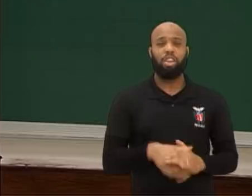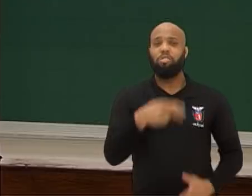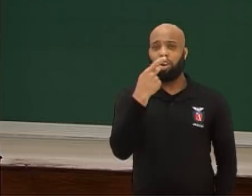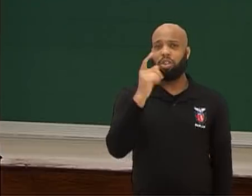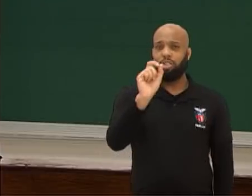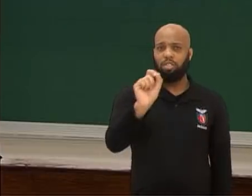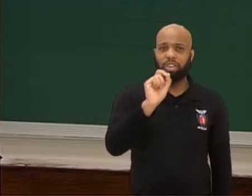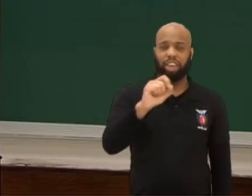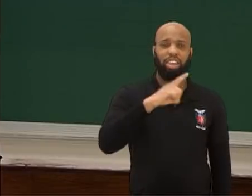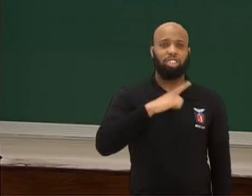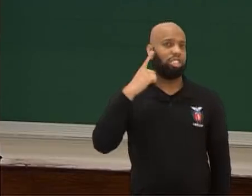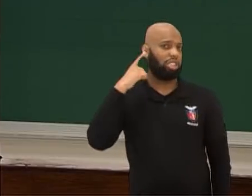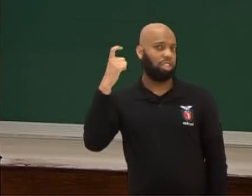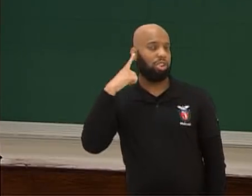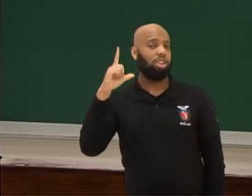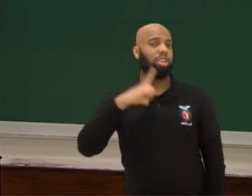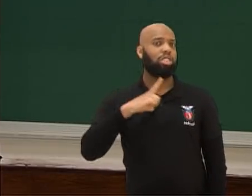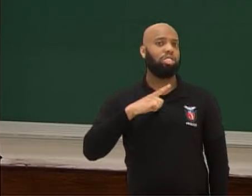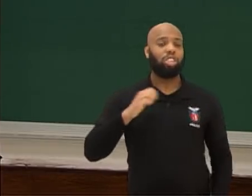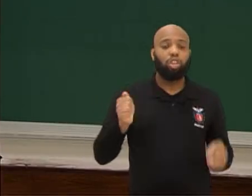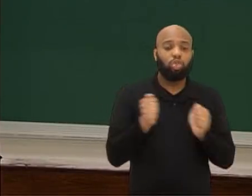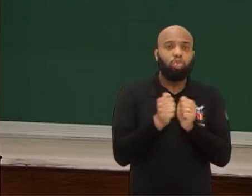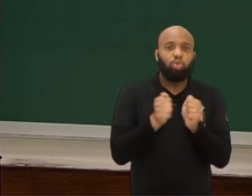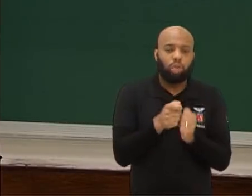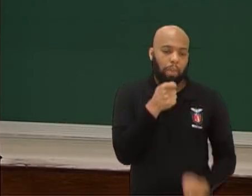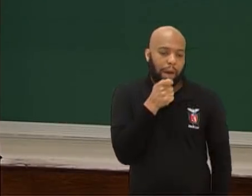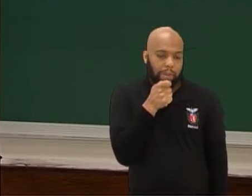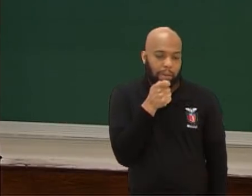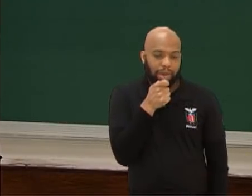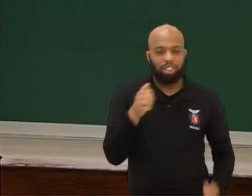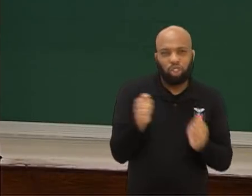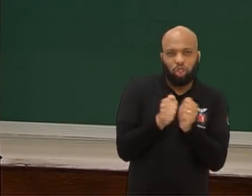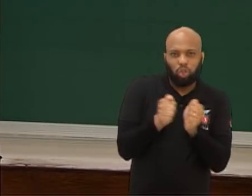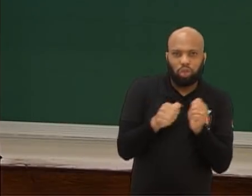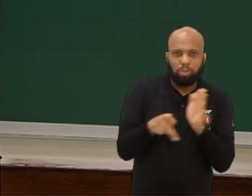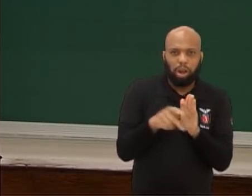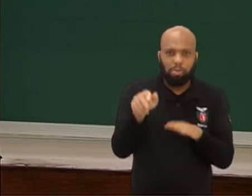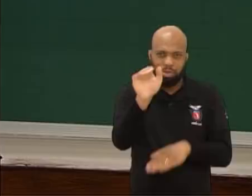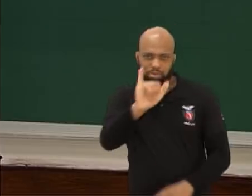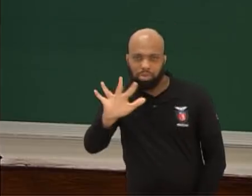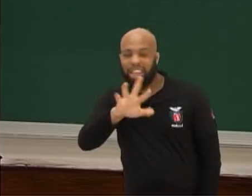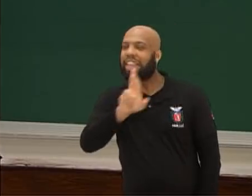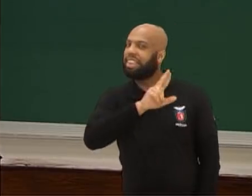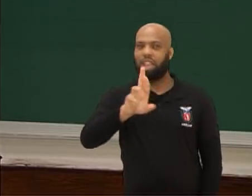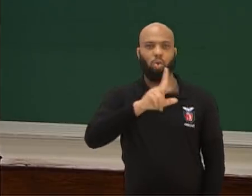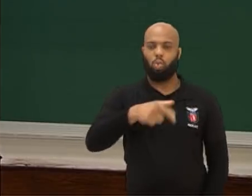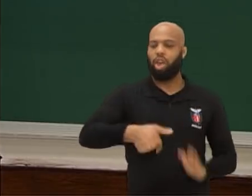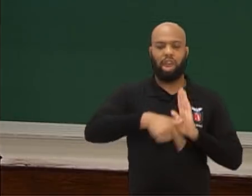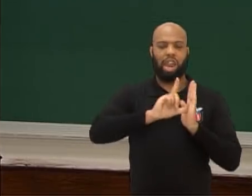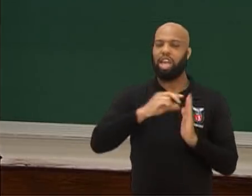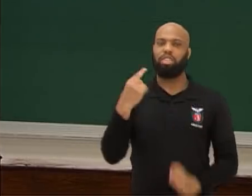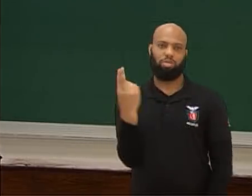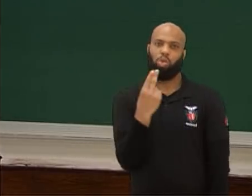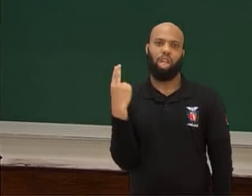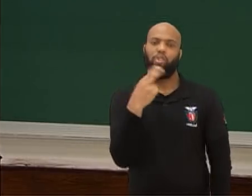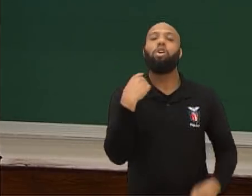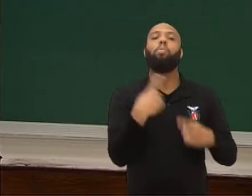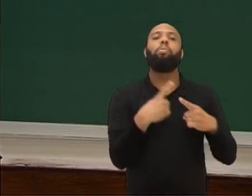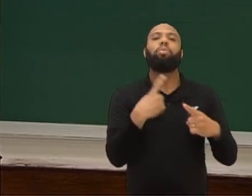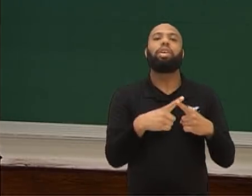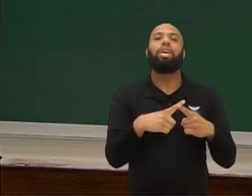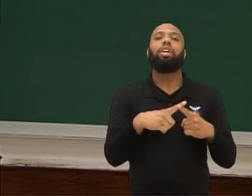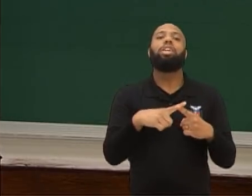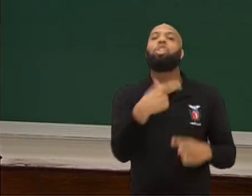afirma que a sonoplastia era gravada junto às imagens. E nós também sabemos que não era possível, até mesmo porque não